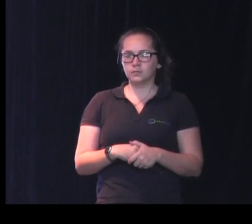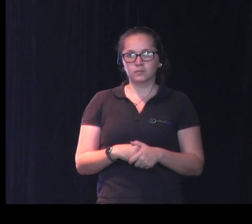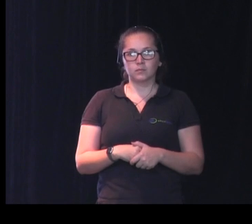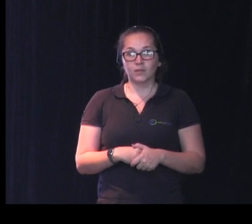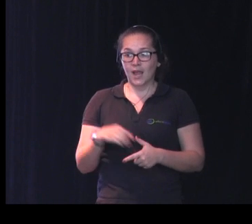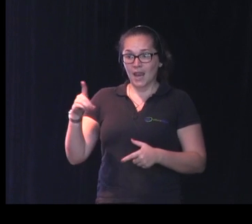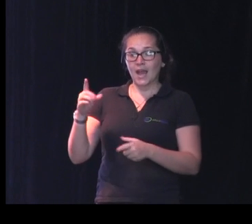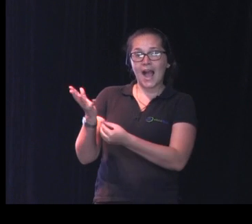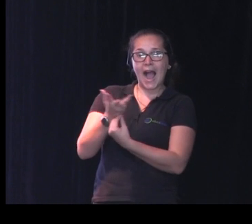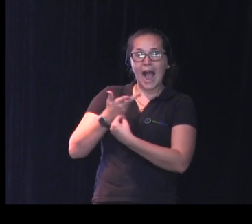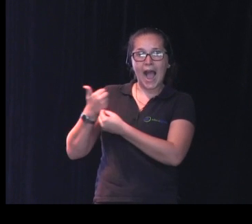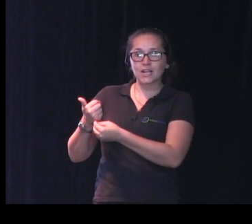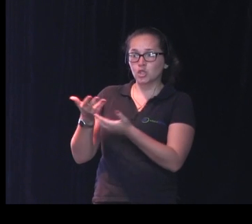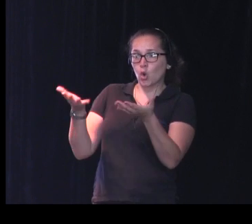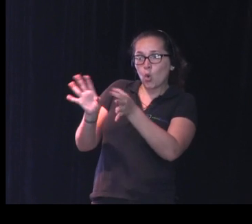Santiago: